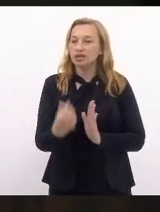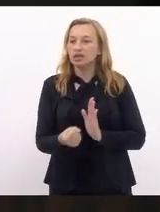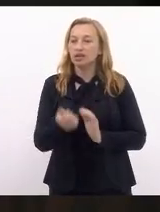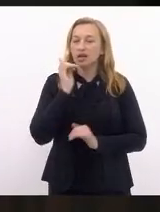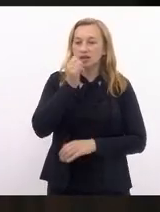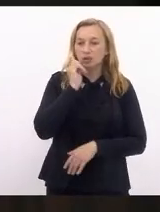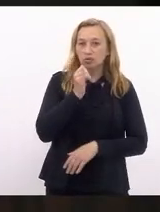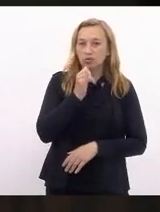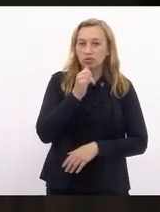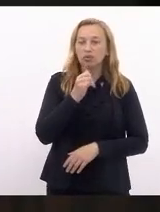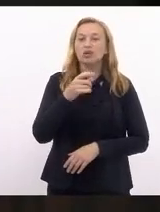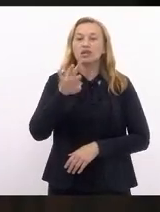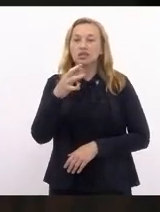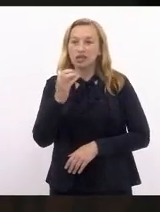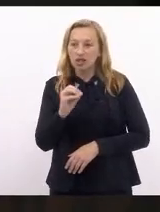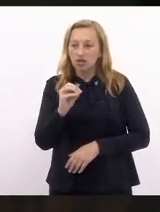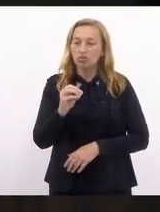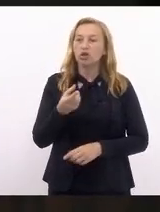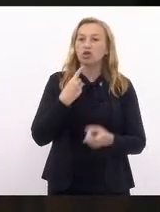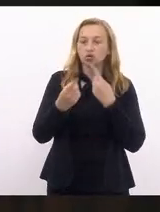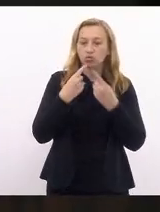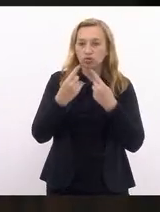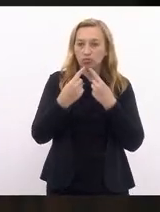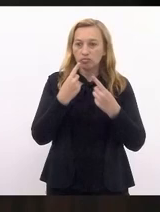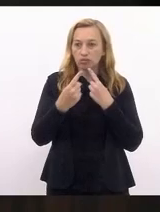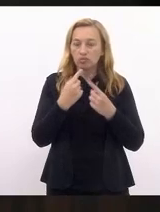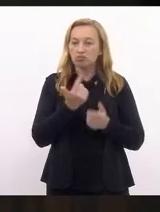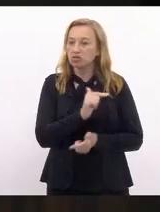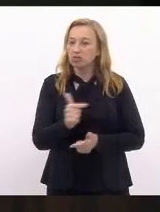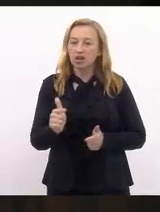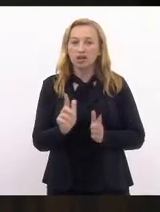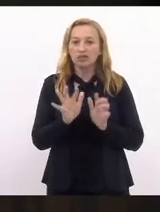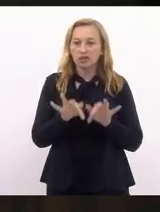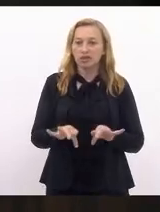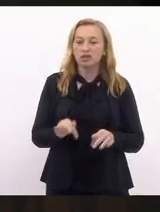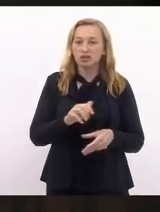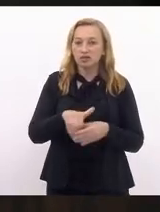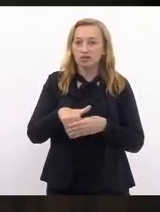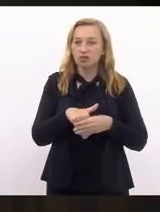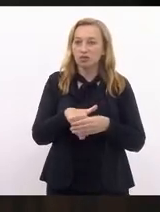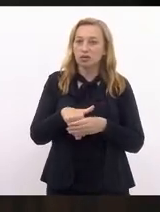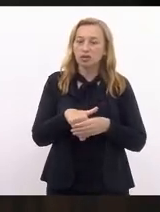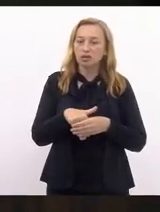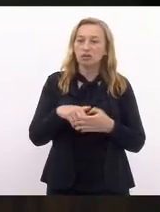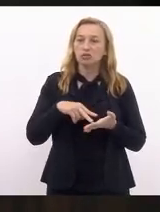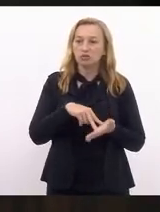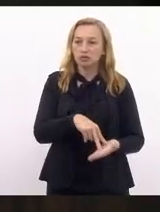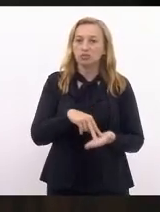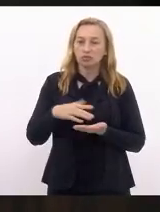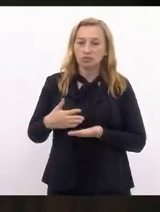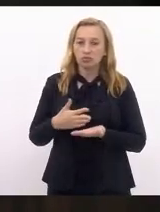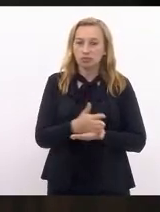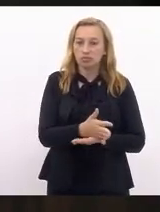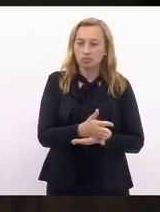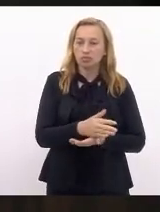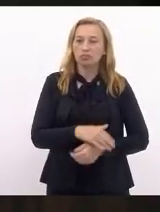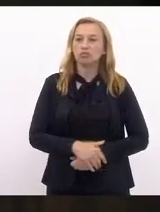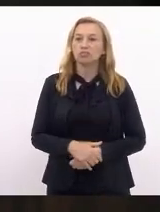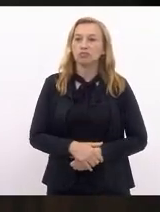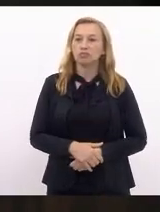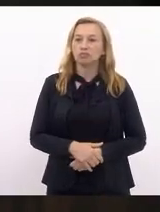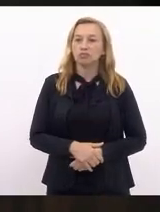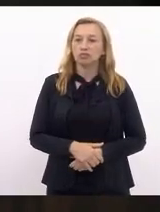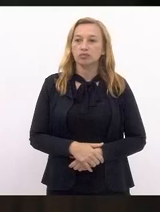ela todos Sérgio Fernandes a discussão 90 pequena discute-se a discussão e votação o senhor que aprovam permaneçam estão